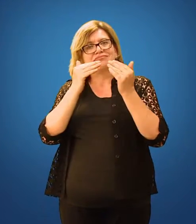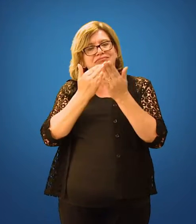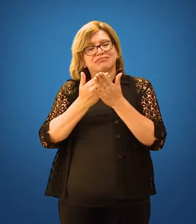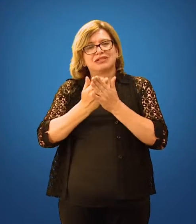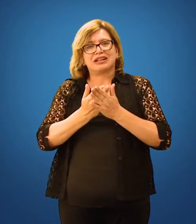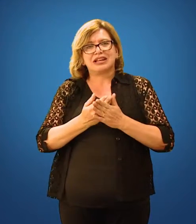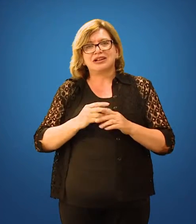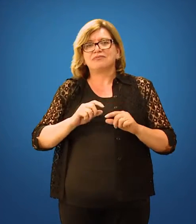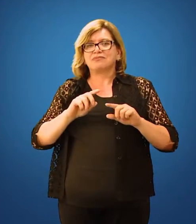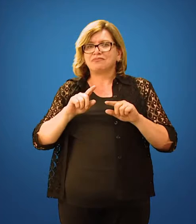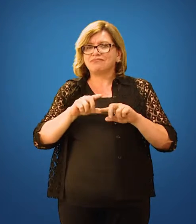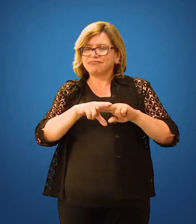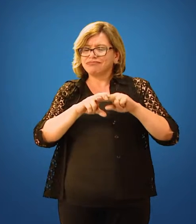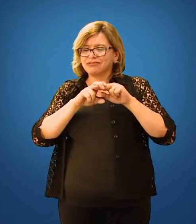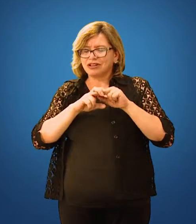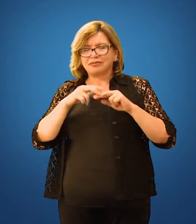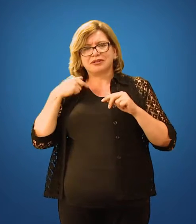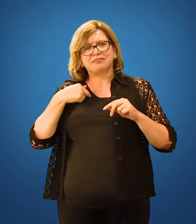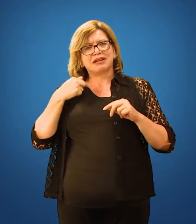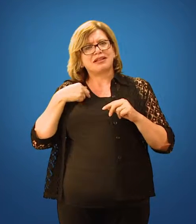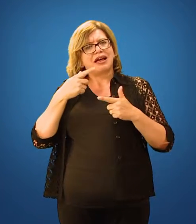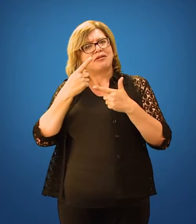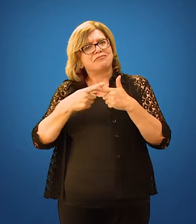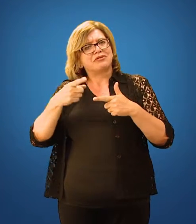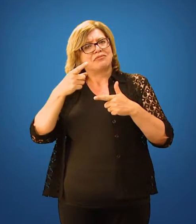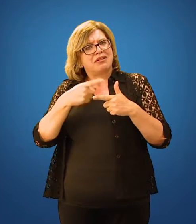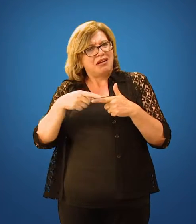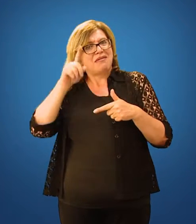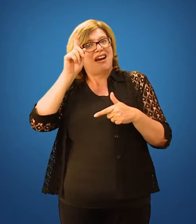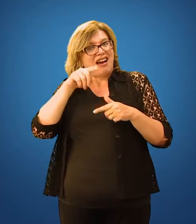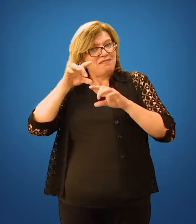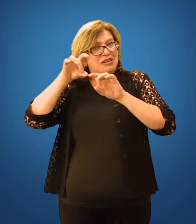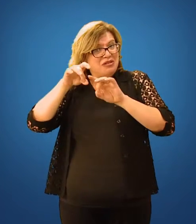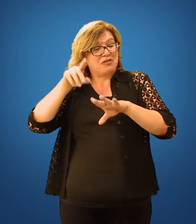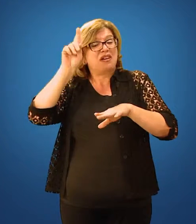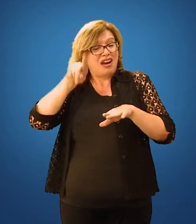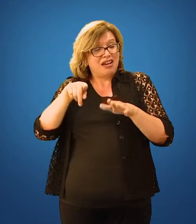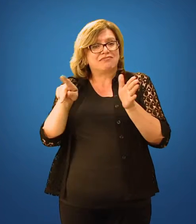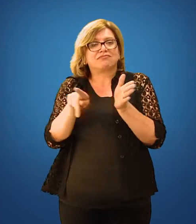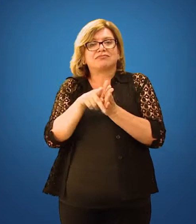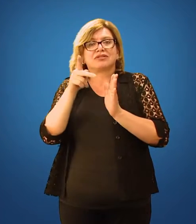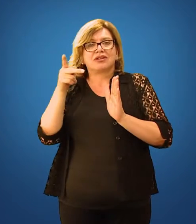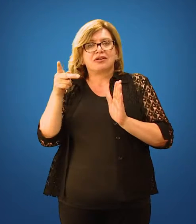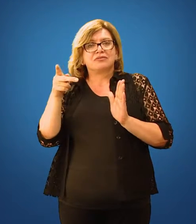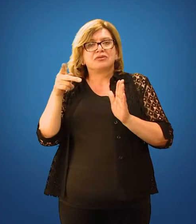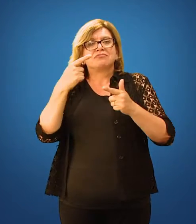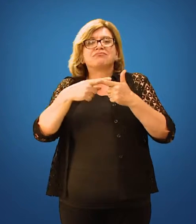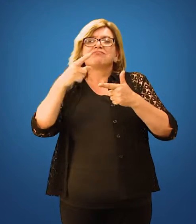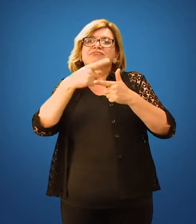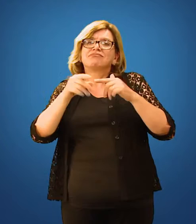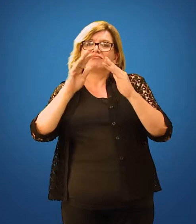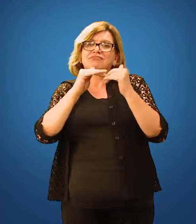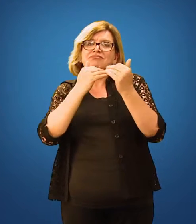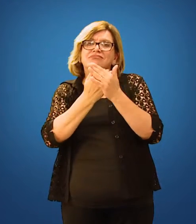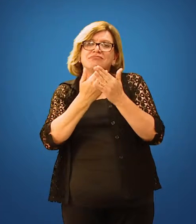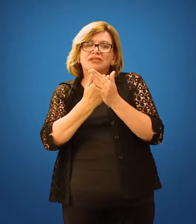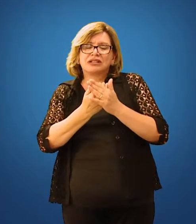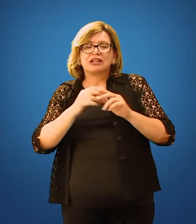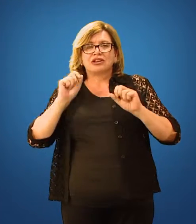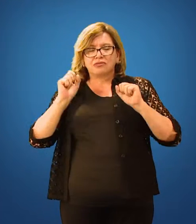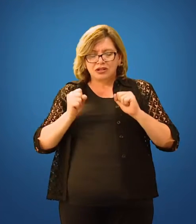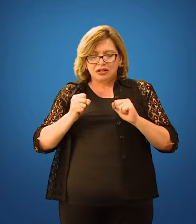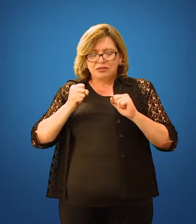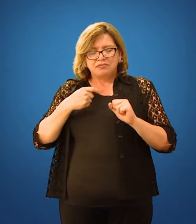sim abordar a evasão como um possível problema da escola. E aí a gente vai poder trabalhar a questão da pedagogia empreendedora, porque se o aluno